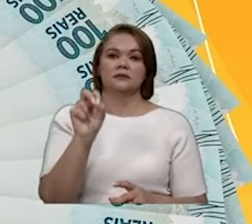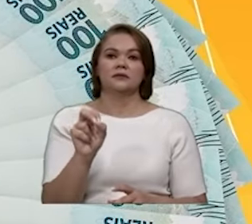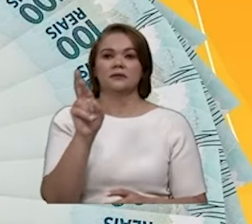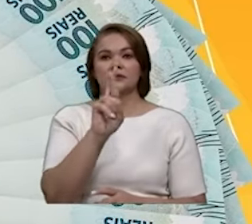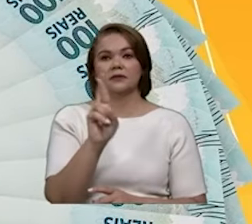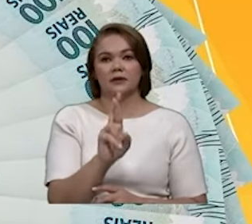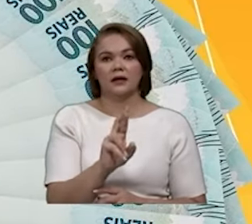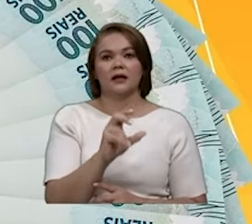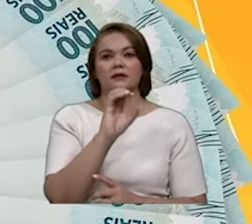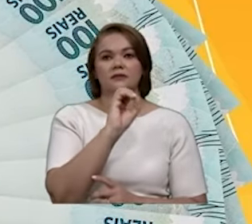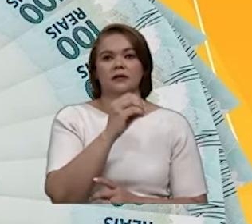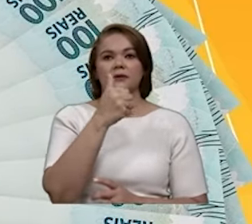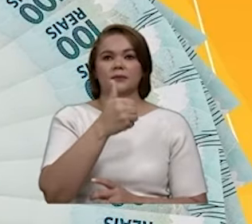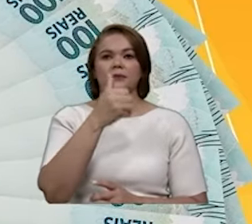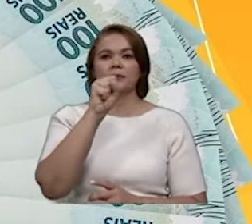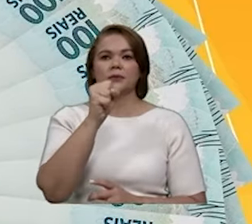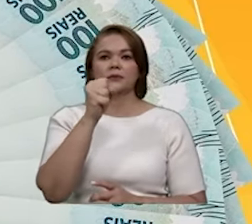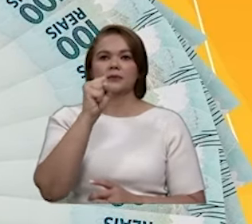R$250.